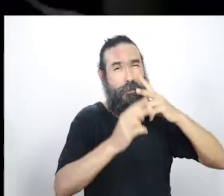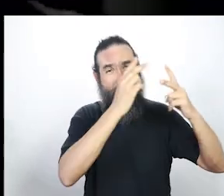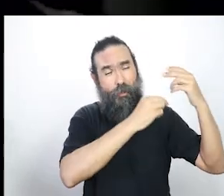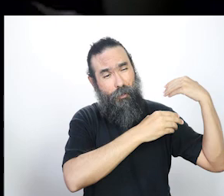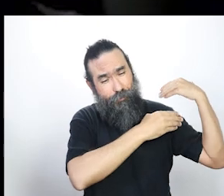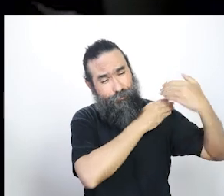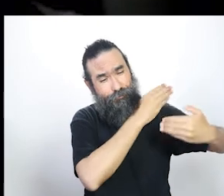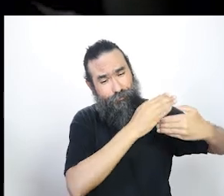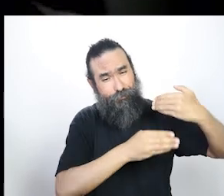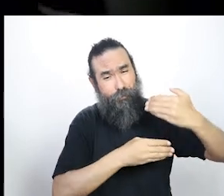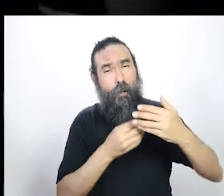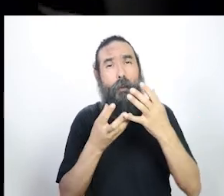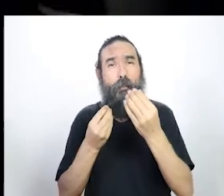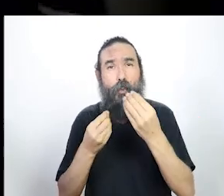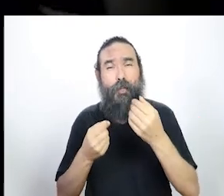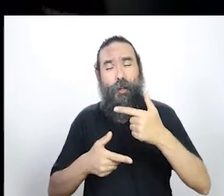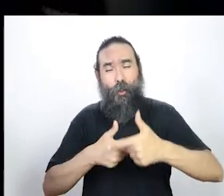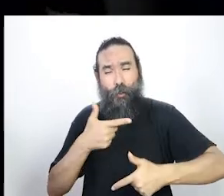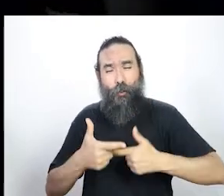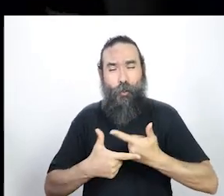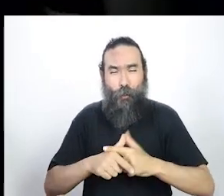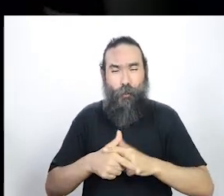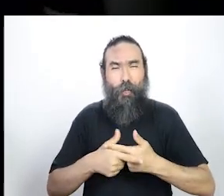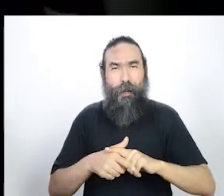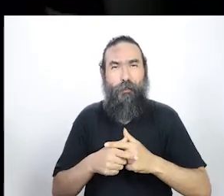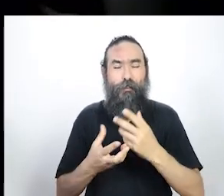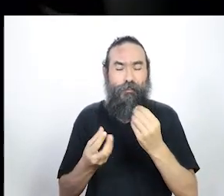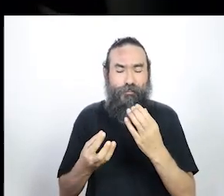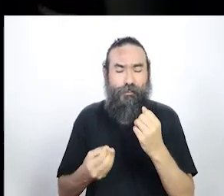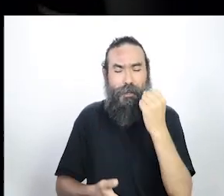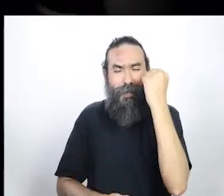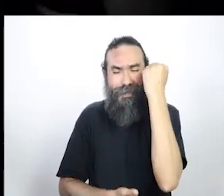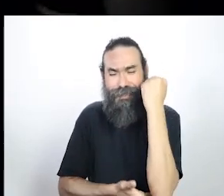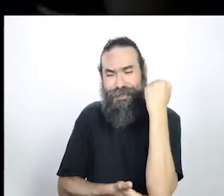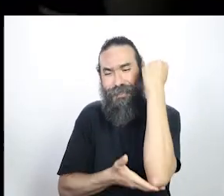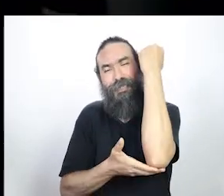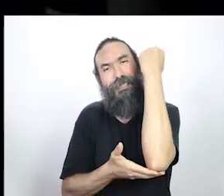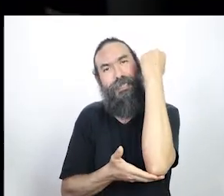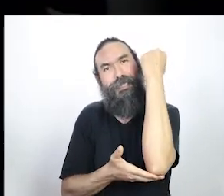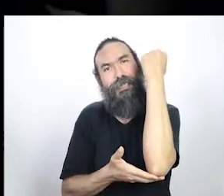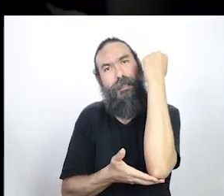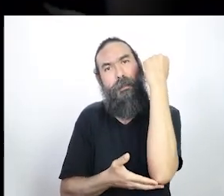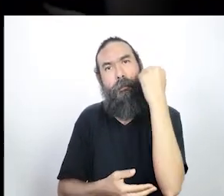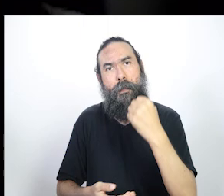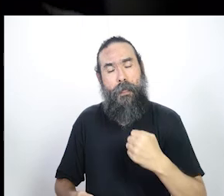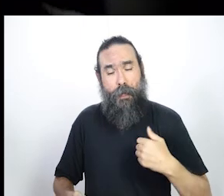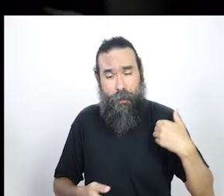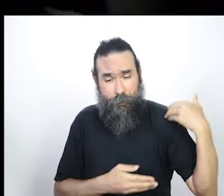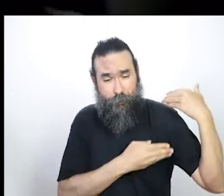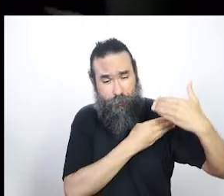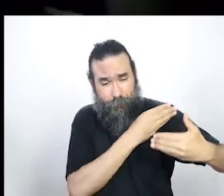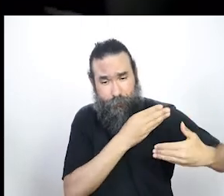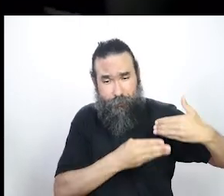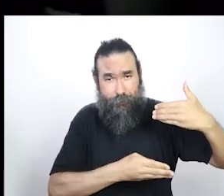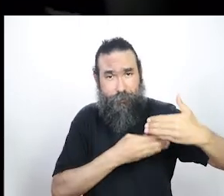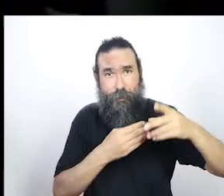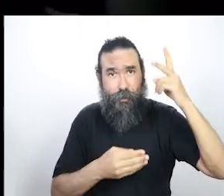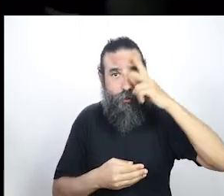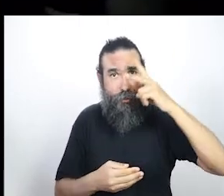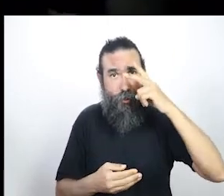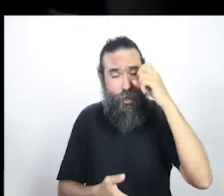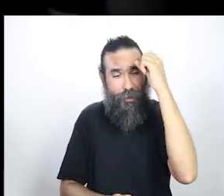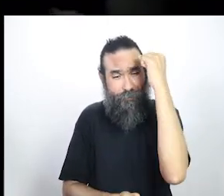do processo histórico do meu povo, houve muita luta e também muita resistência. E foi através de todo esse